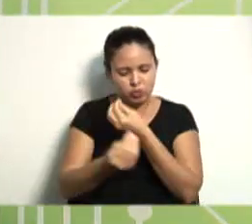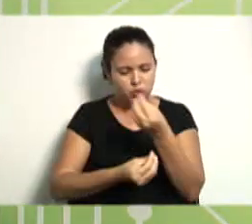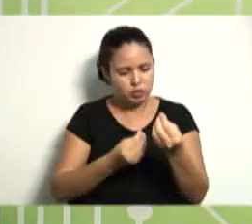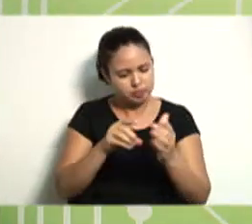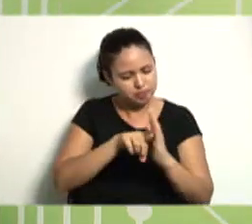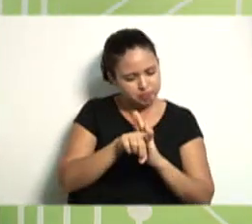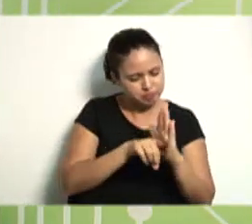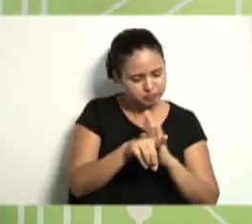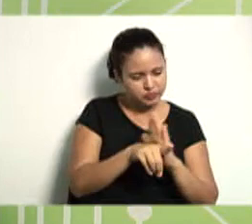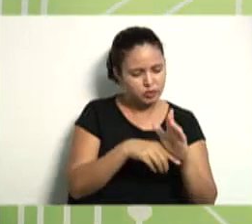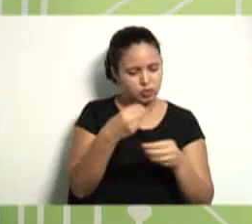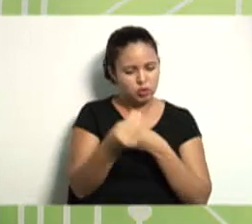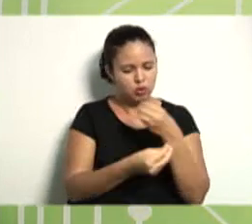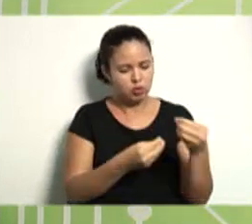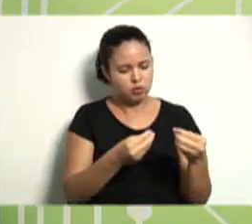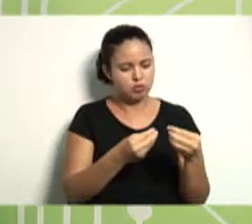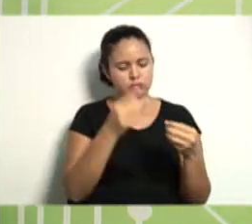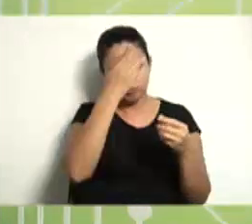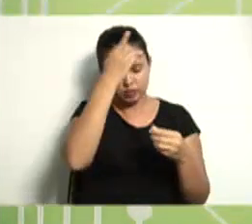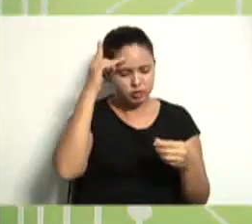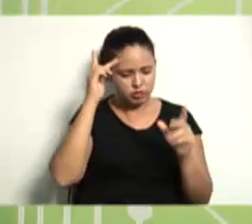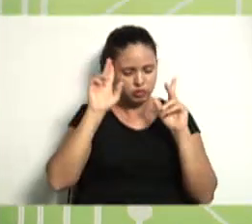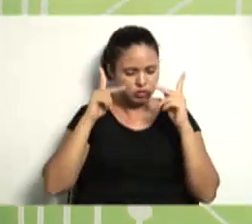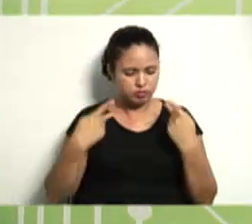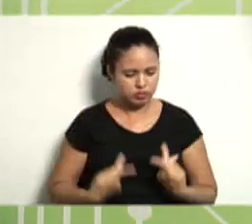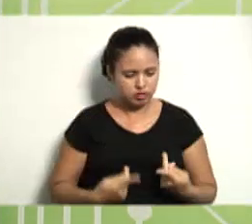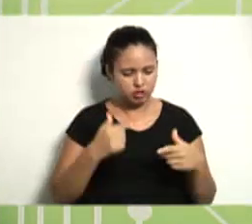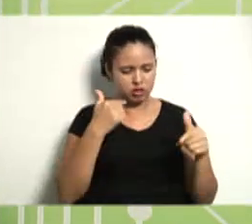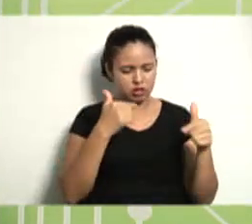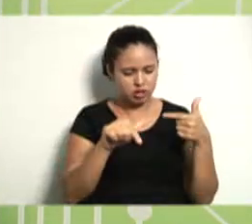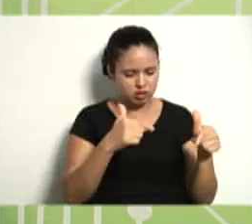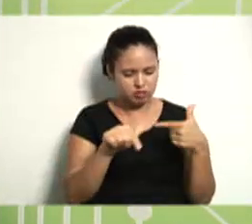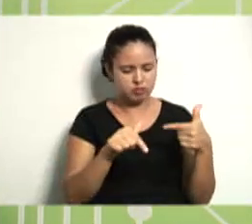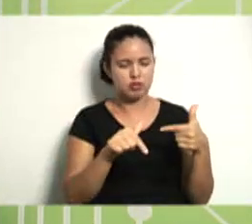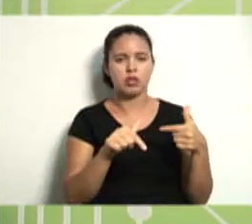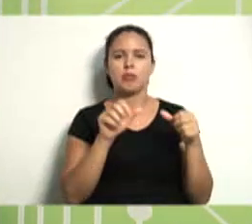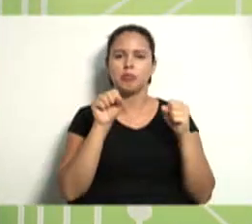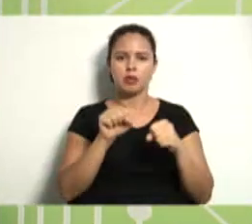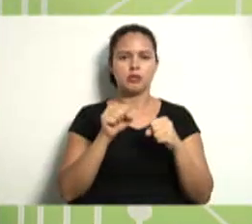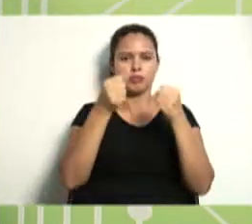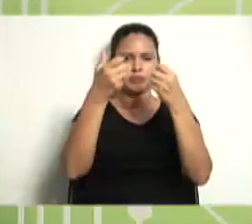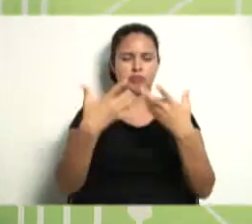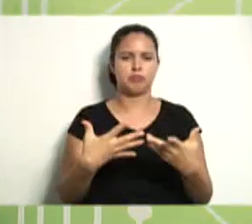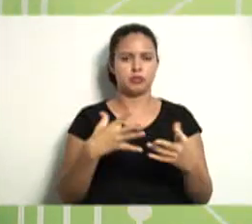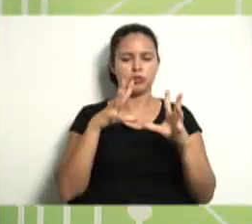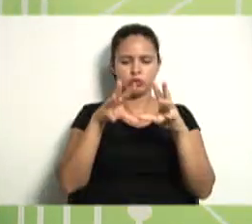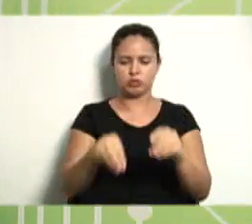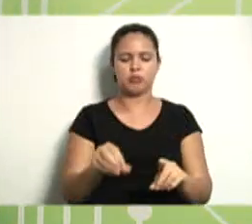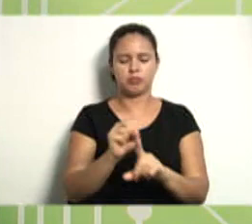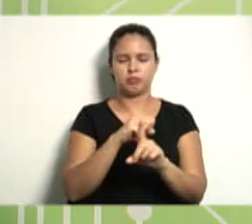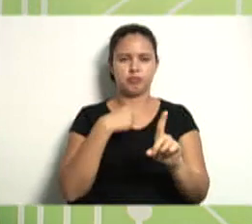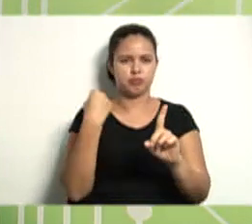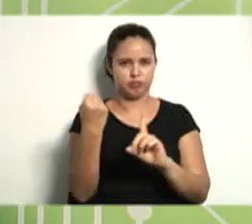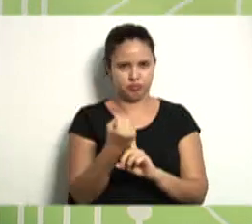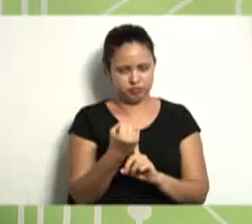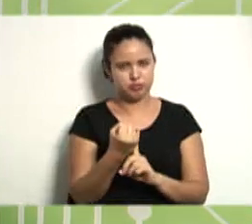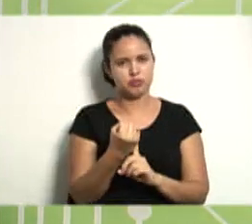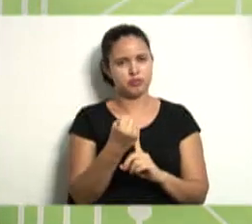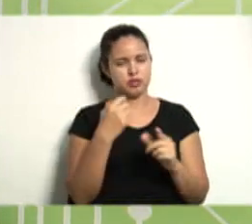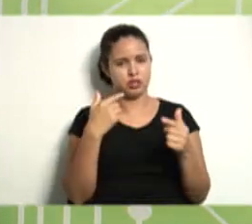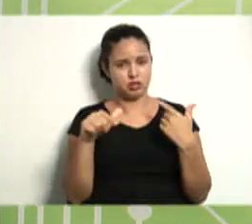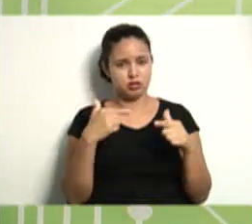seres humanos trabalham, nós podemos falar de toda a sociedade, porque o trabalho ele é um